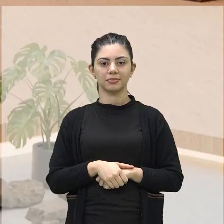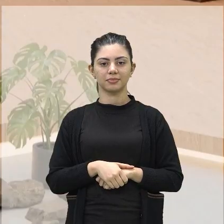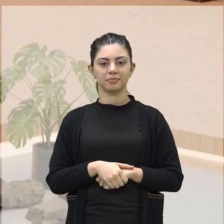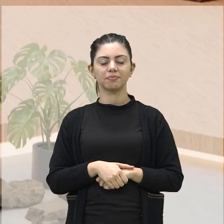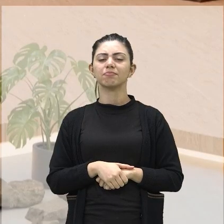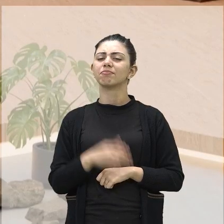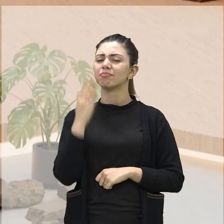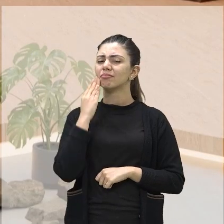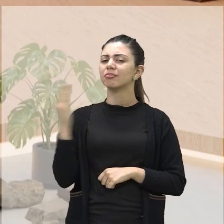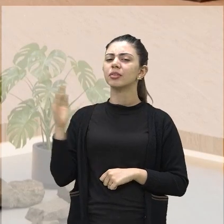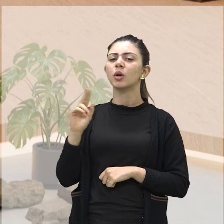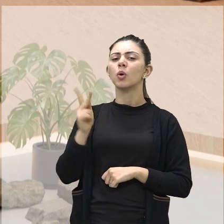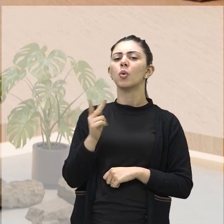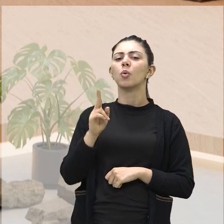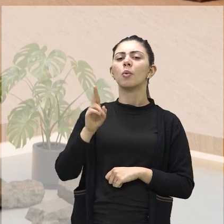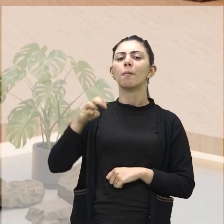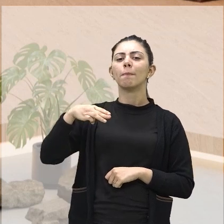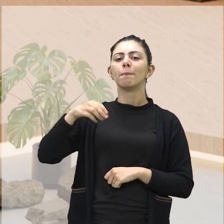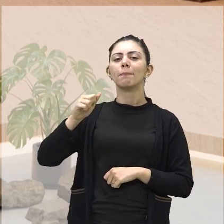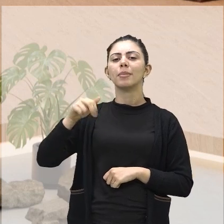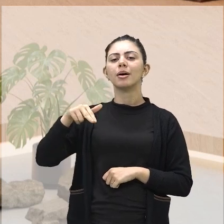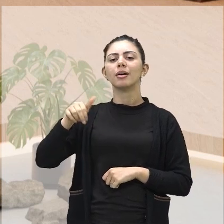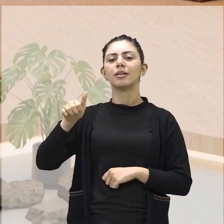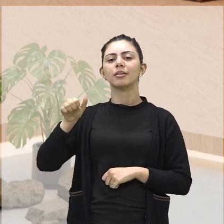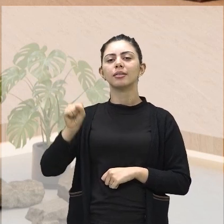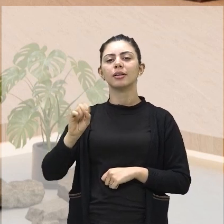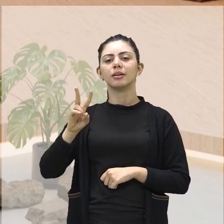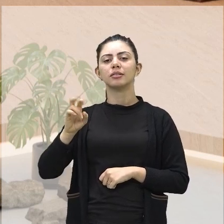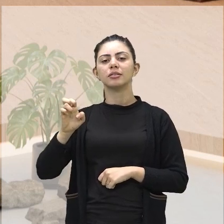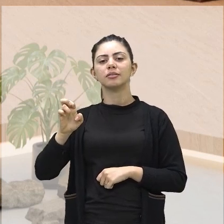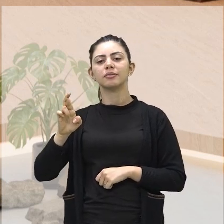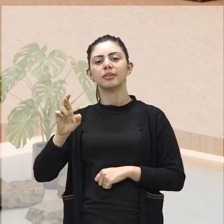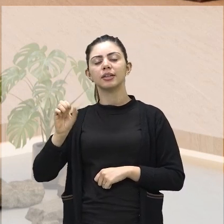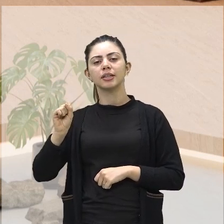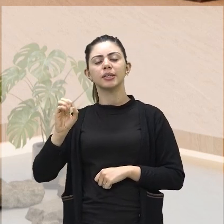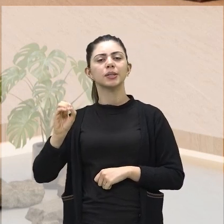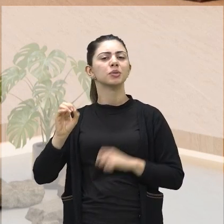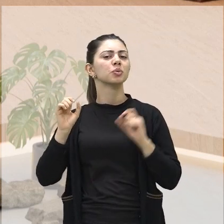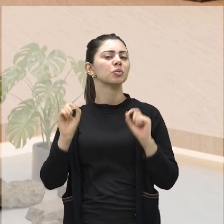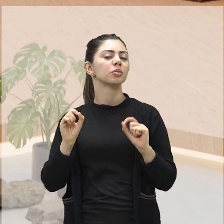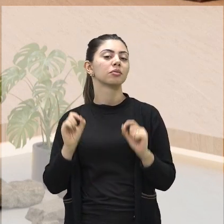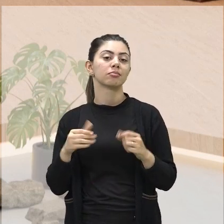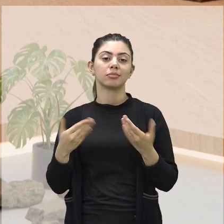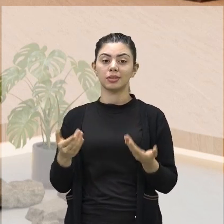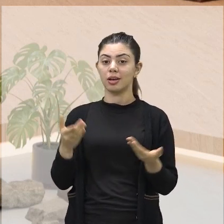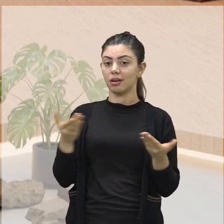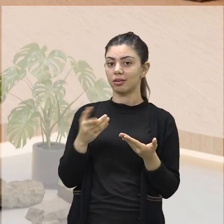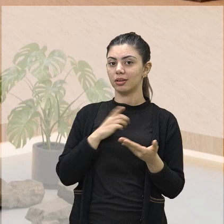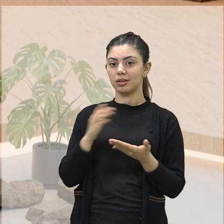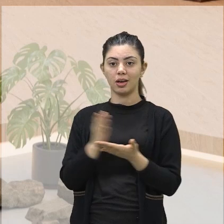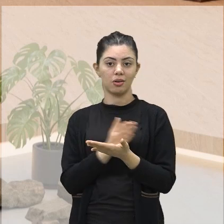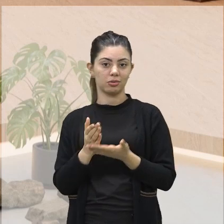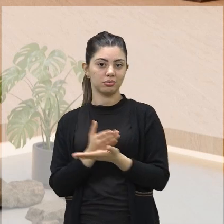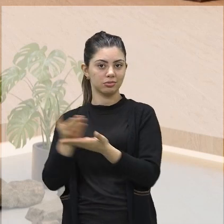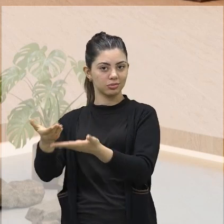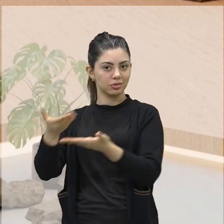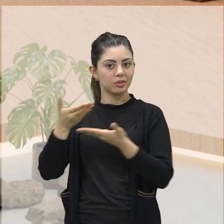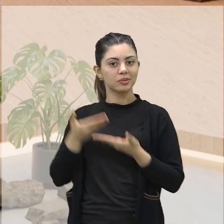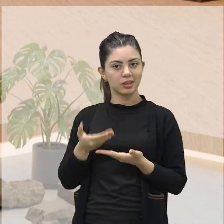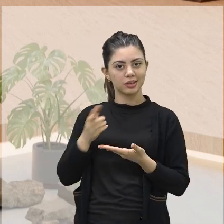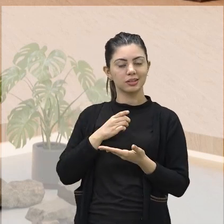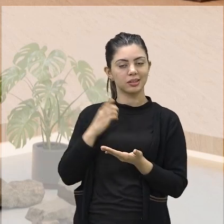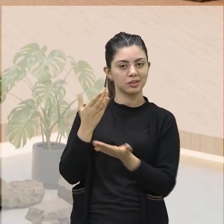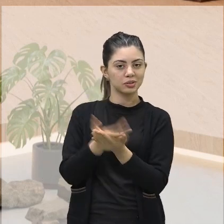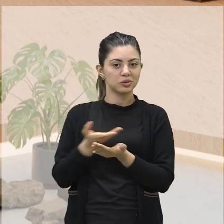O Humanas Verso é um momento em que eu trago aqui alguns convidados formados na área de humanas de uma